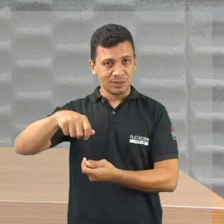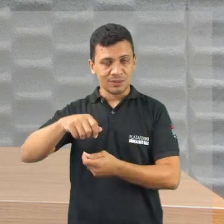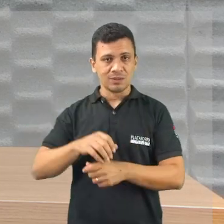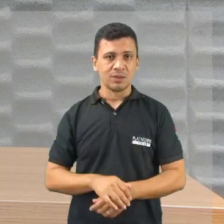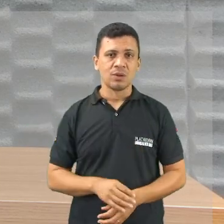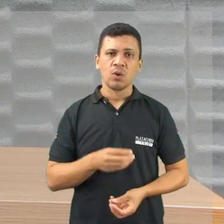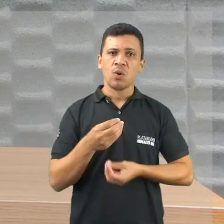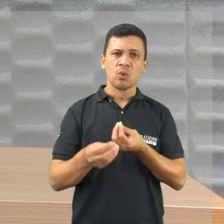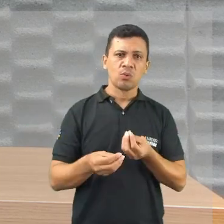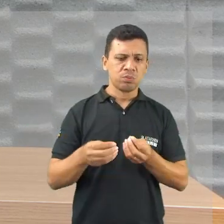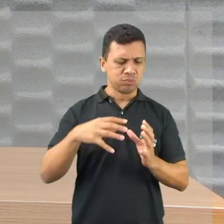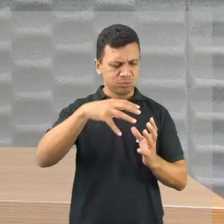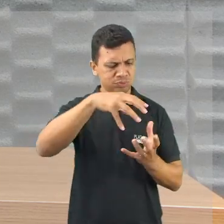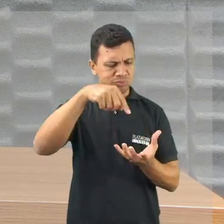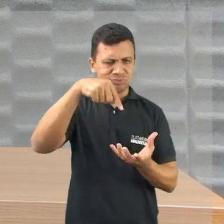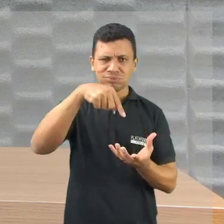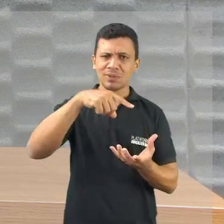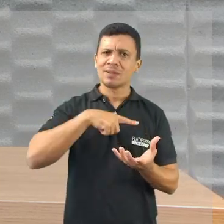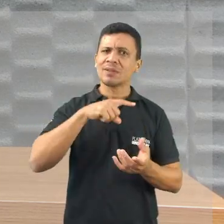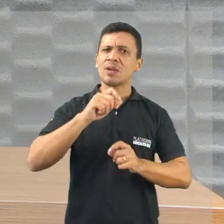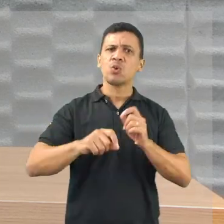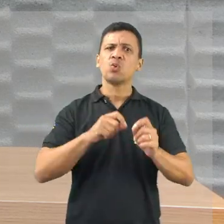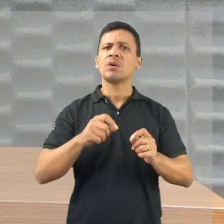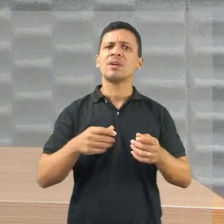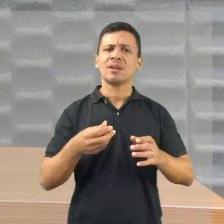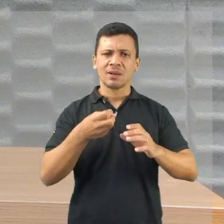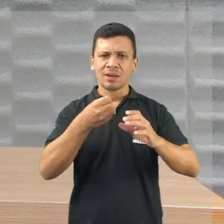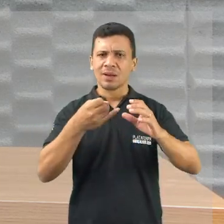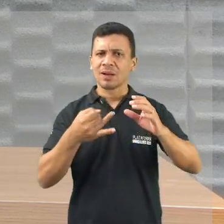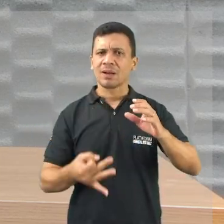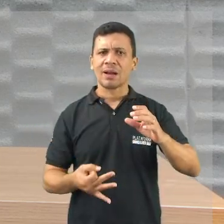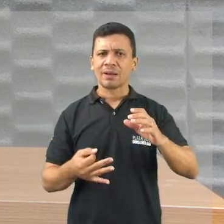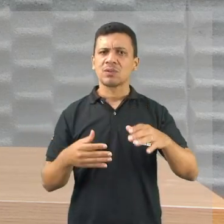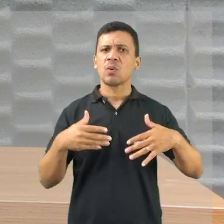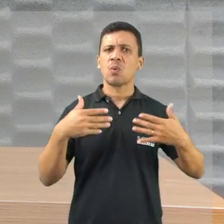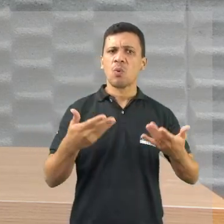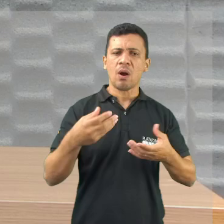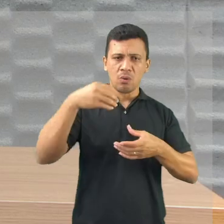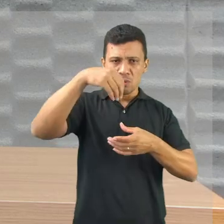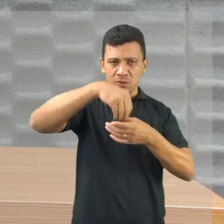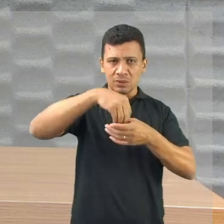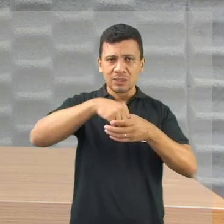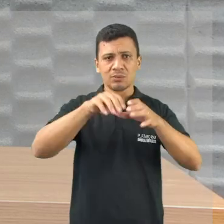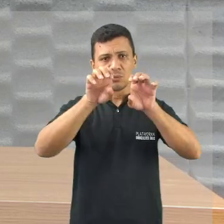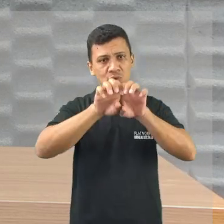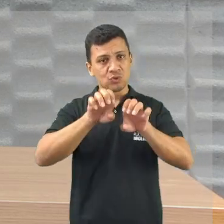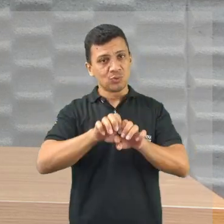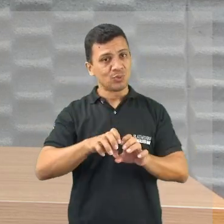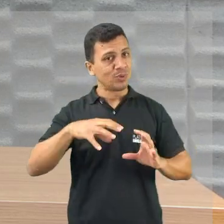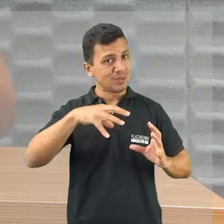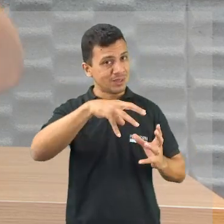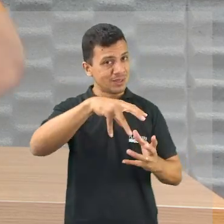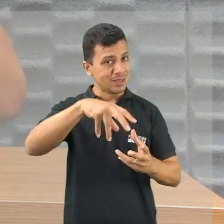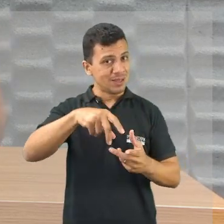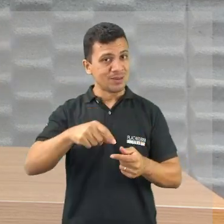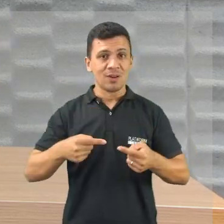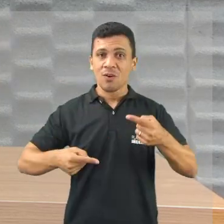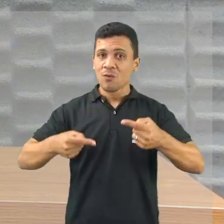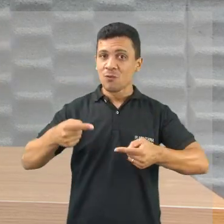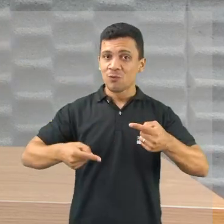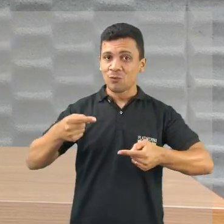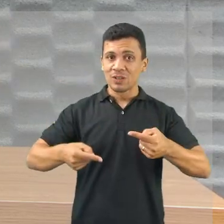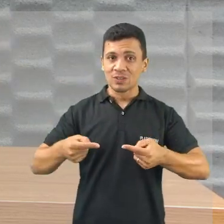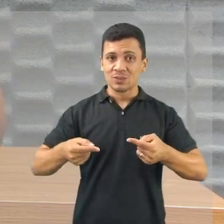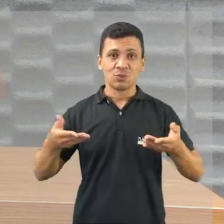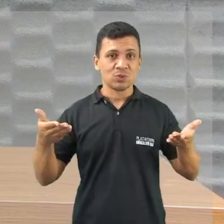planeta é composto, quais são as características que marcam a estrutura interna da Terra. É isso que nós vamos discutir hoje, tá certo?